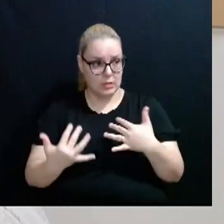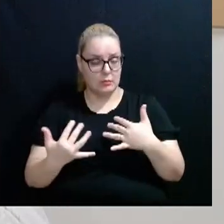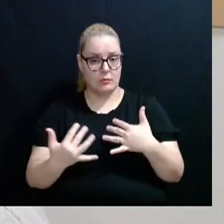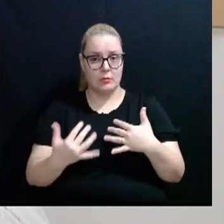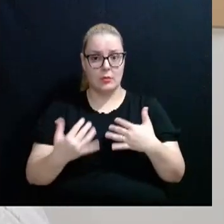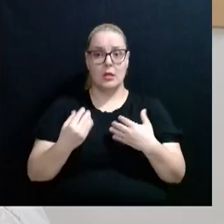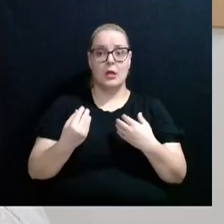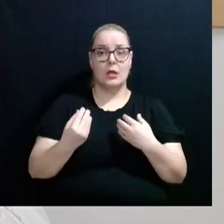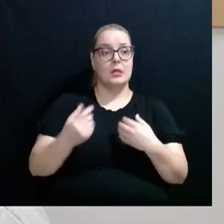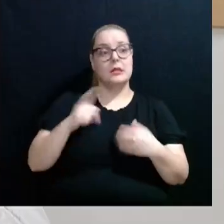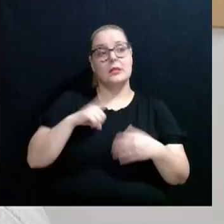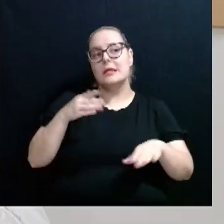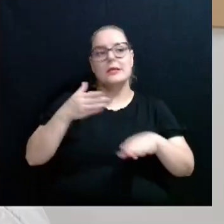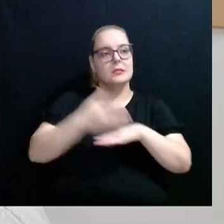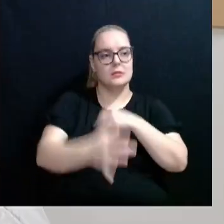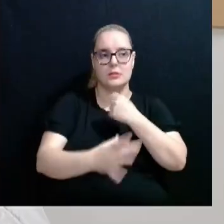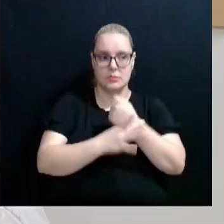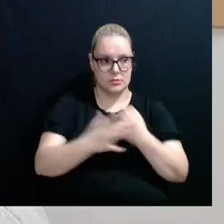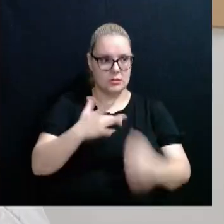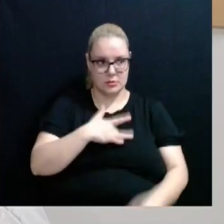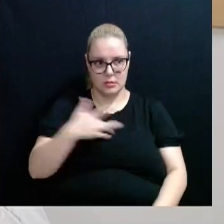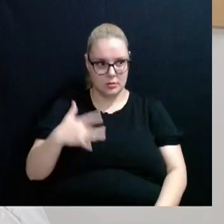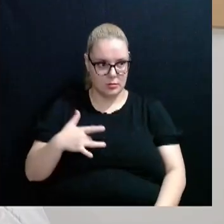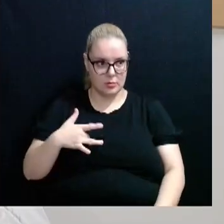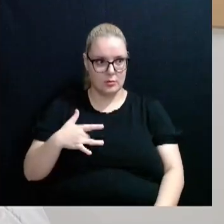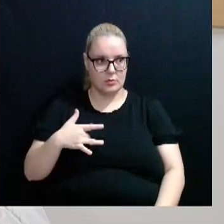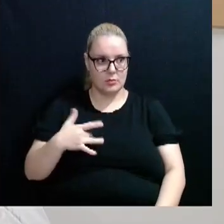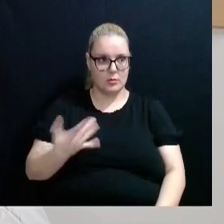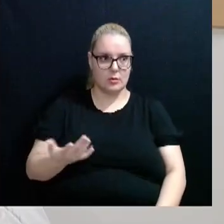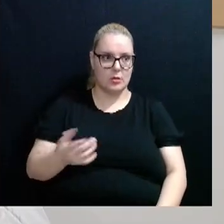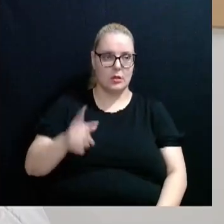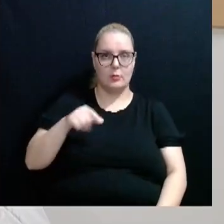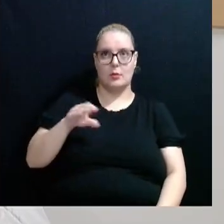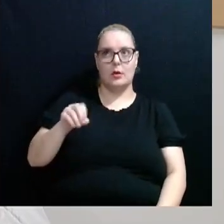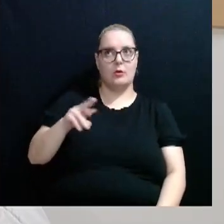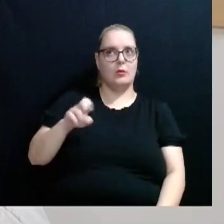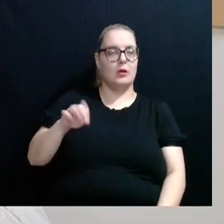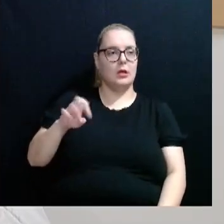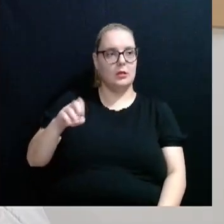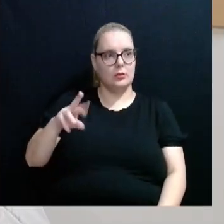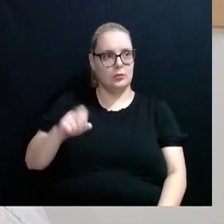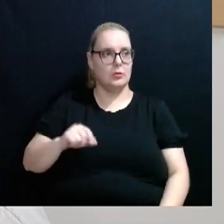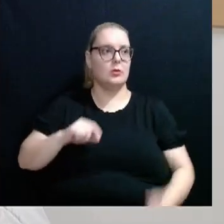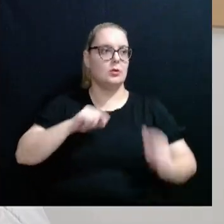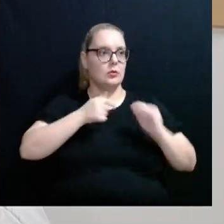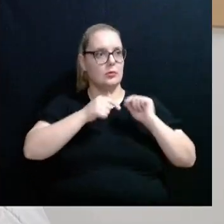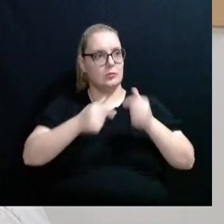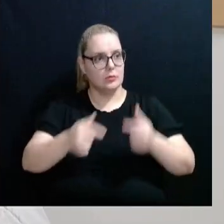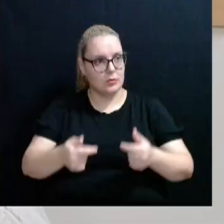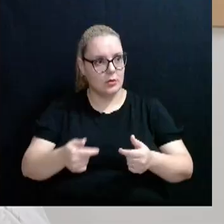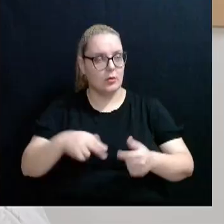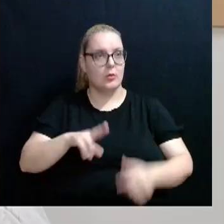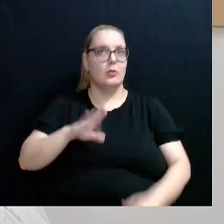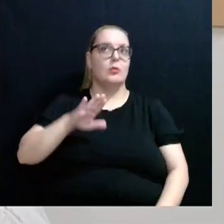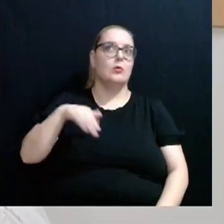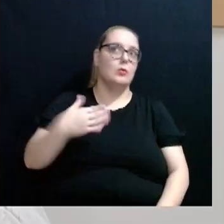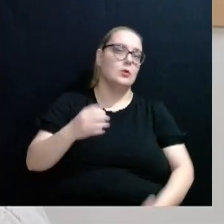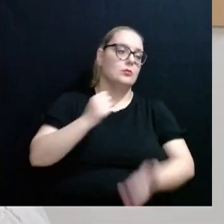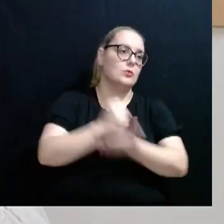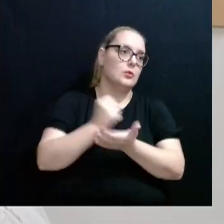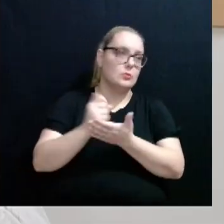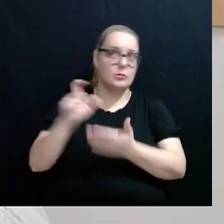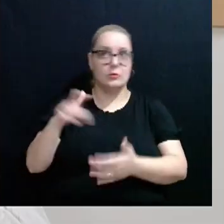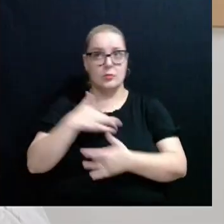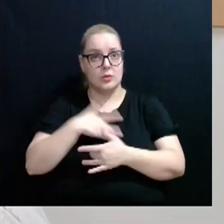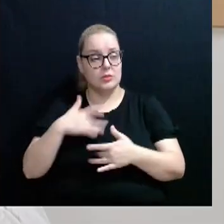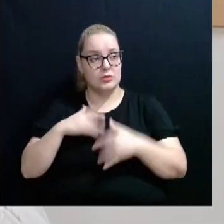esses seguros de saúde? Por uma corretora convencional, ou às vezes quando eu vou contratar um plano de saúde, às vezes